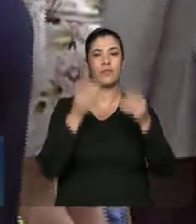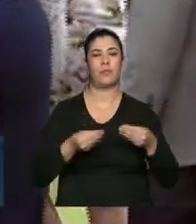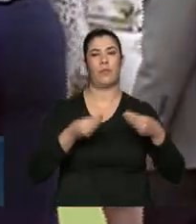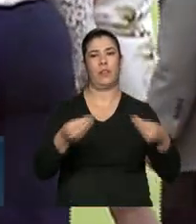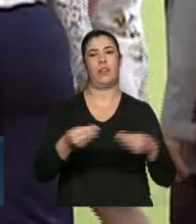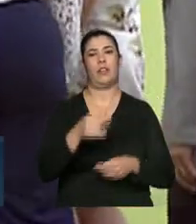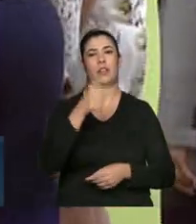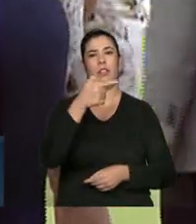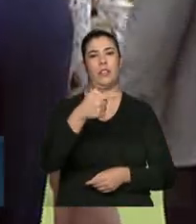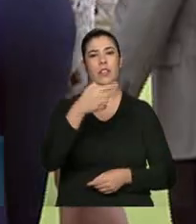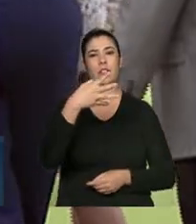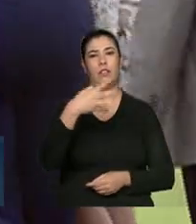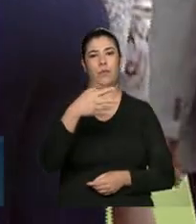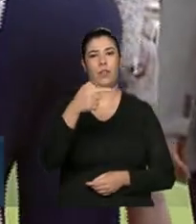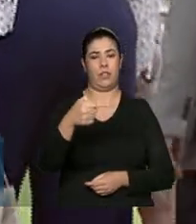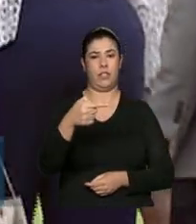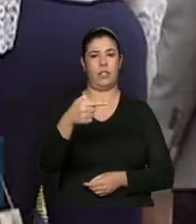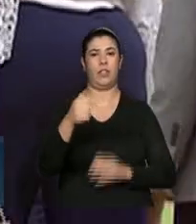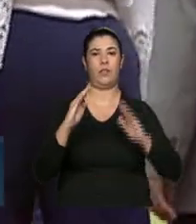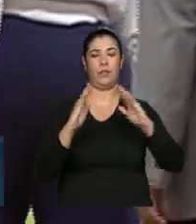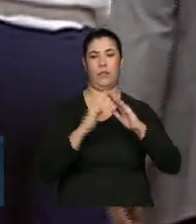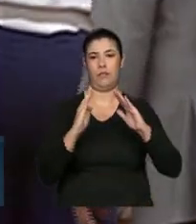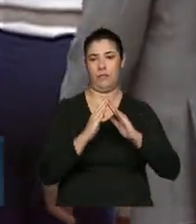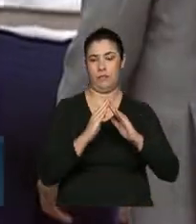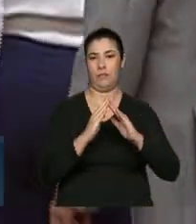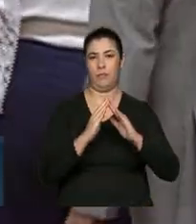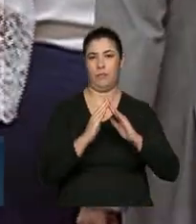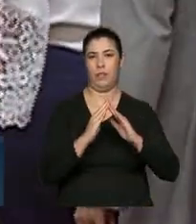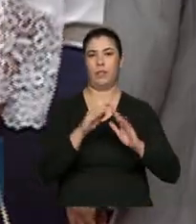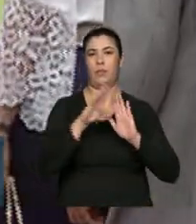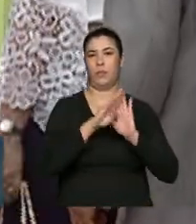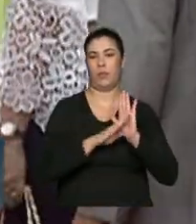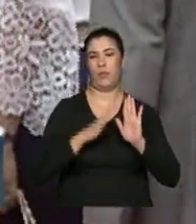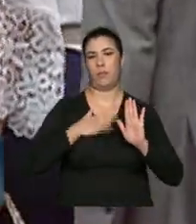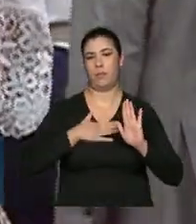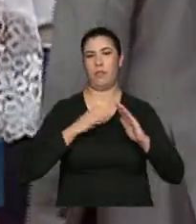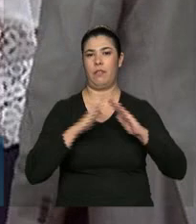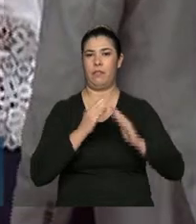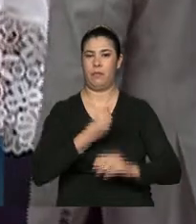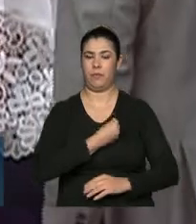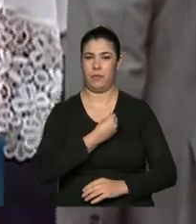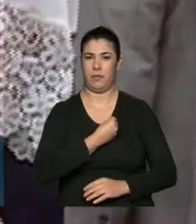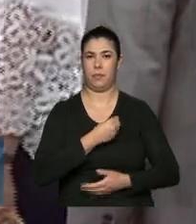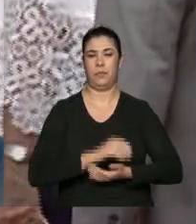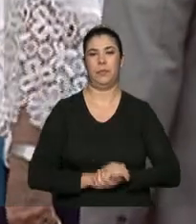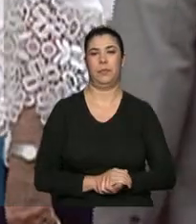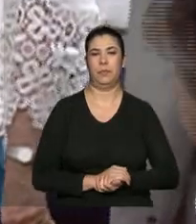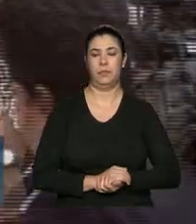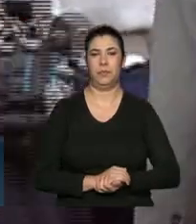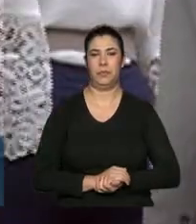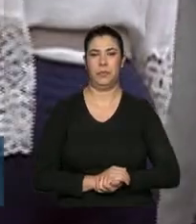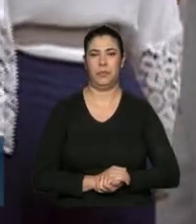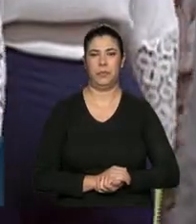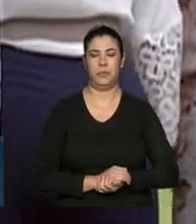das 747 residências pelo programa Minha Casa Minha Vida.